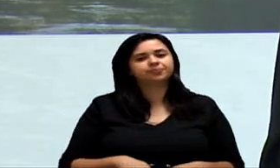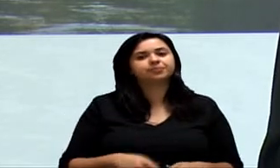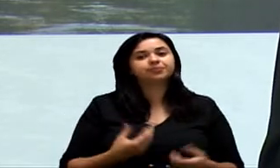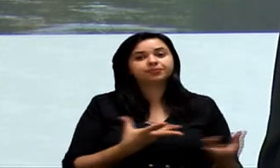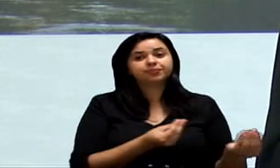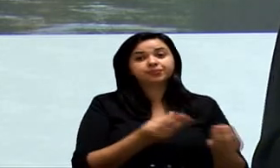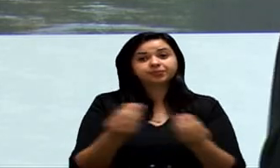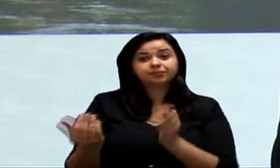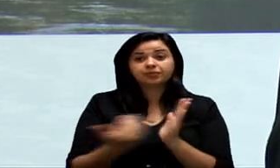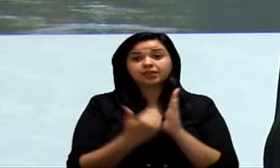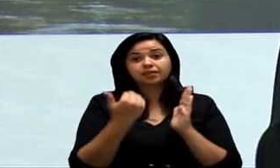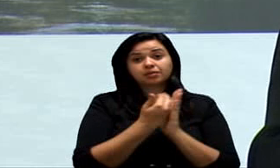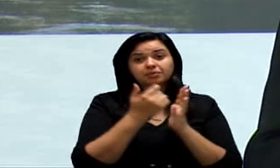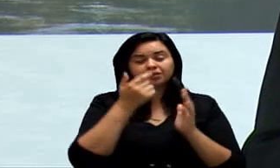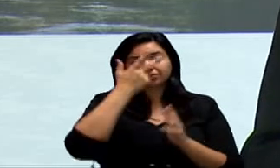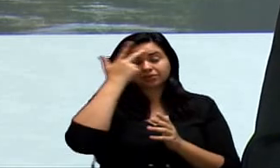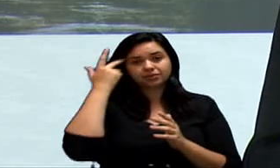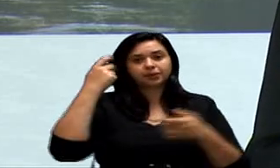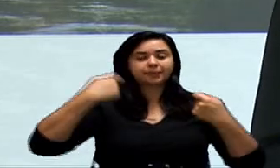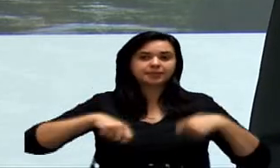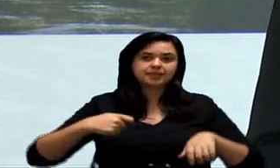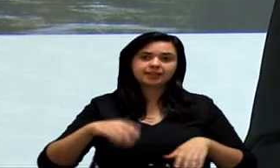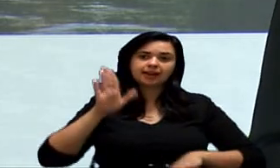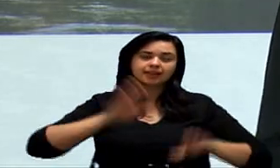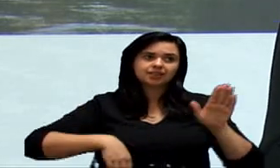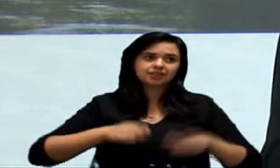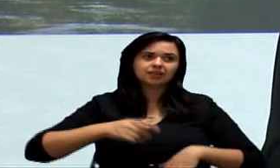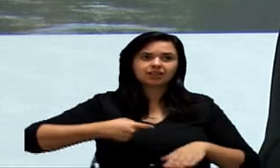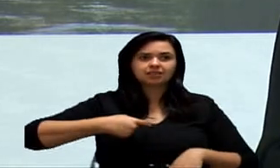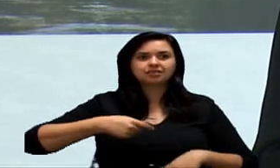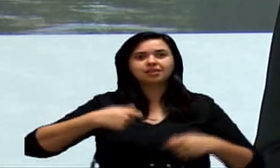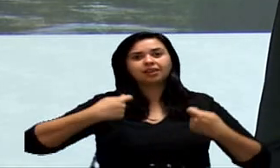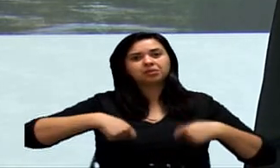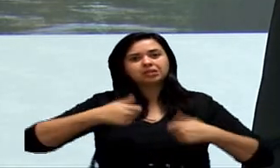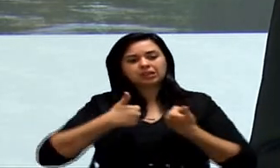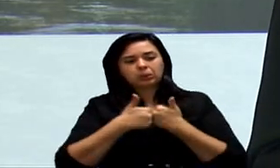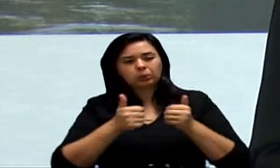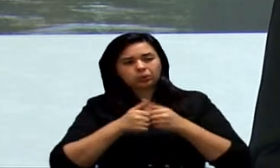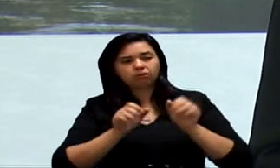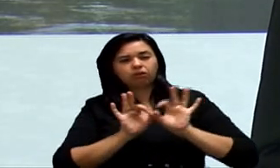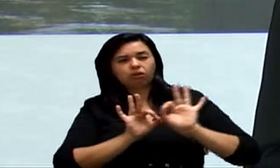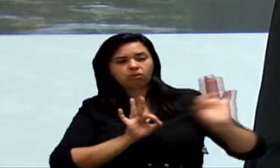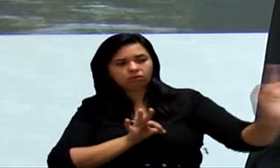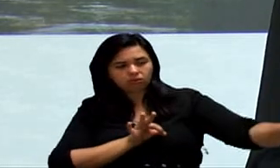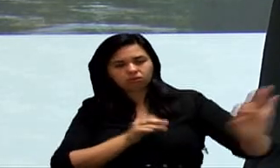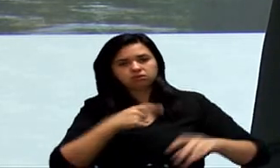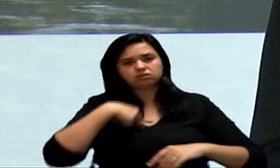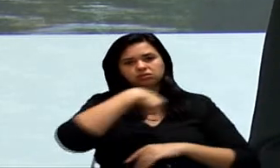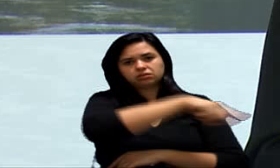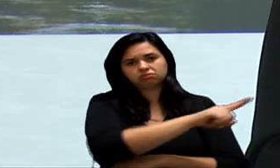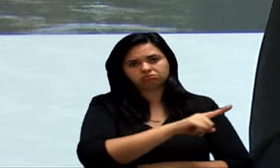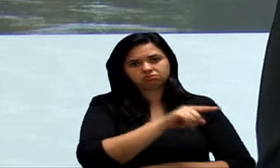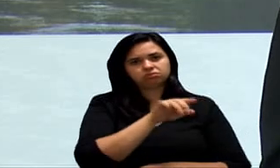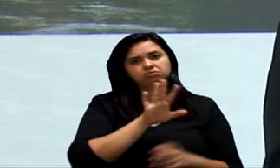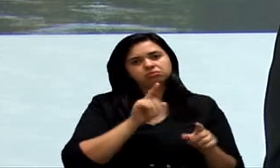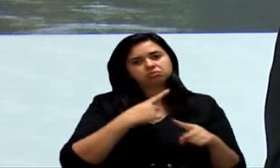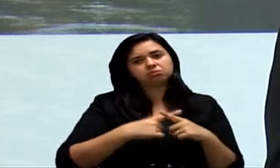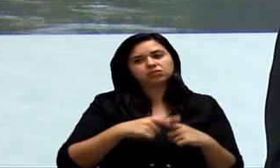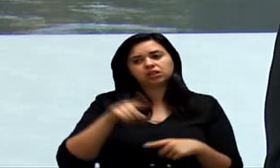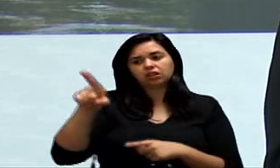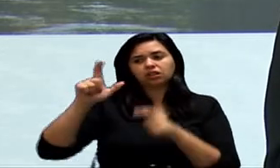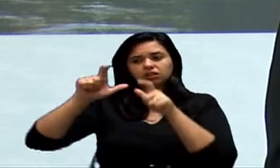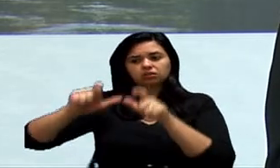para fazer esse tratamento a pessoa tem que sair do bairro, pegar um ônibus e deslocar. Então, aqui a gente vem no